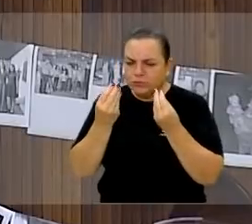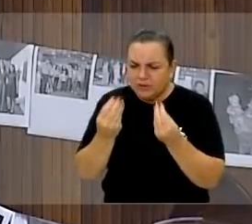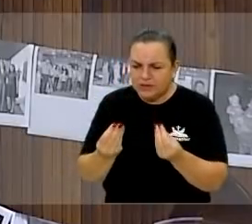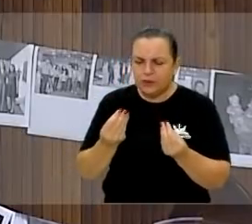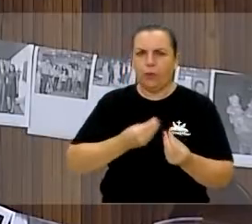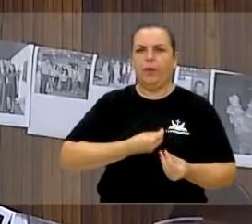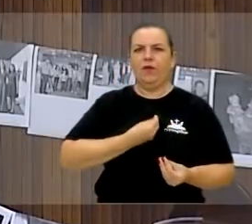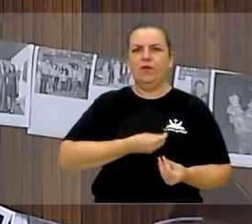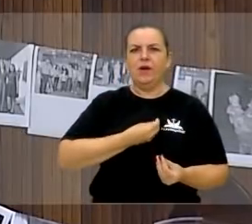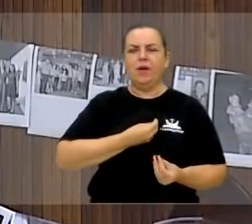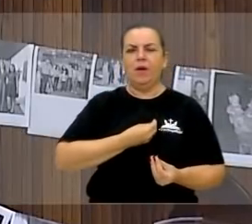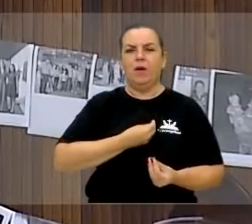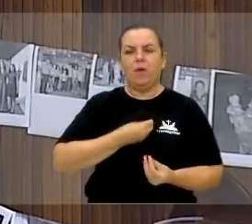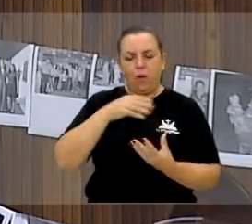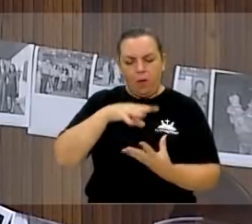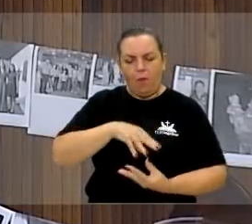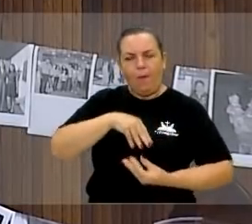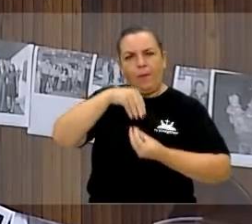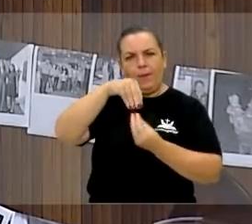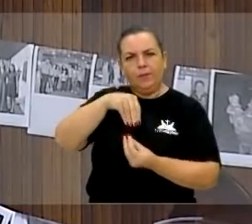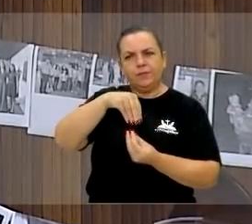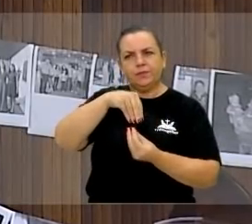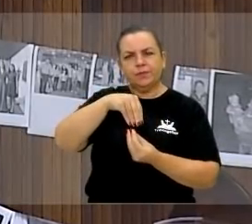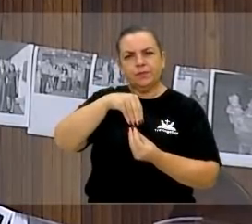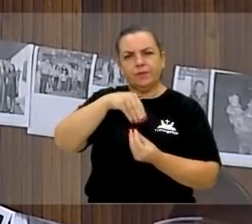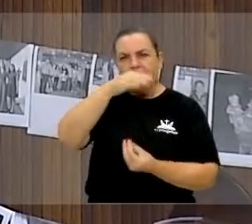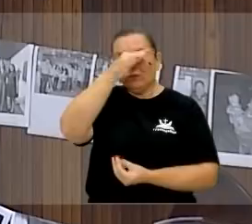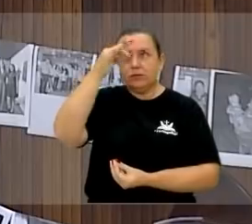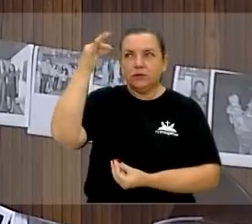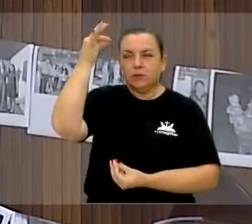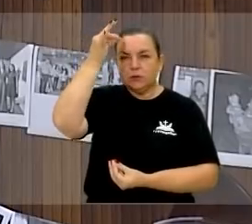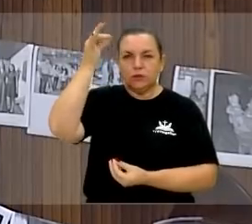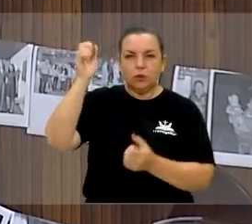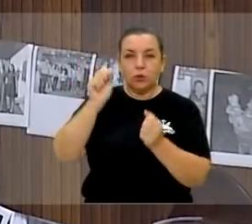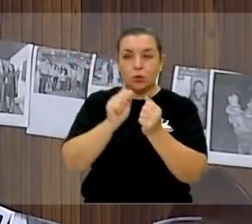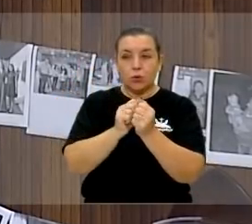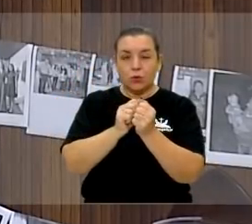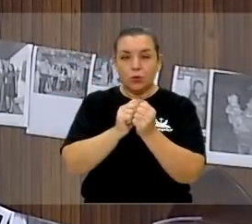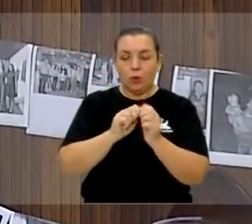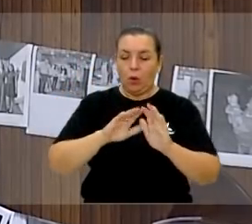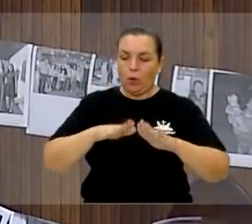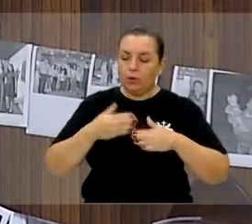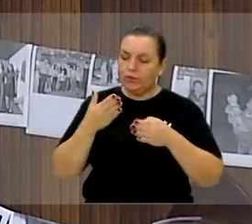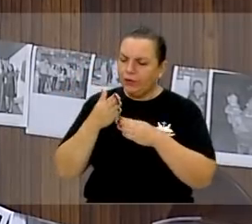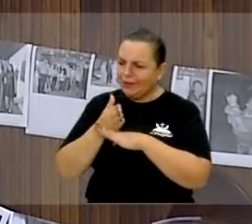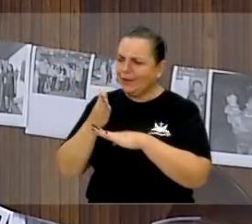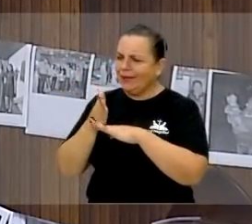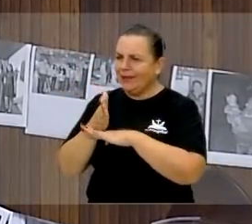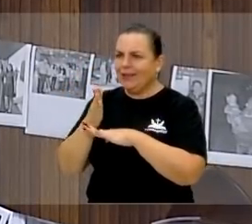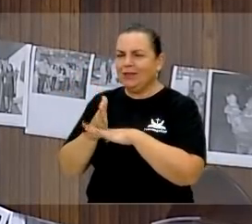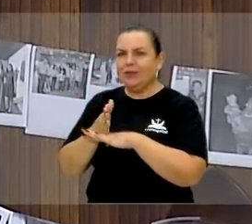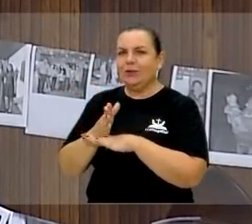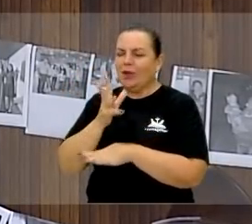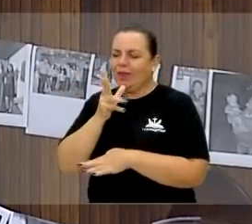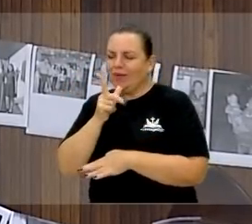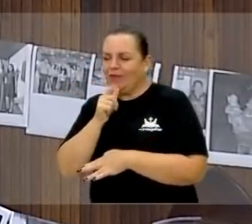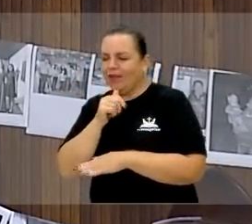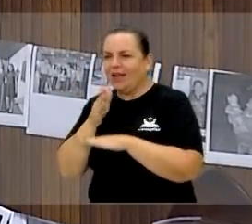espiritual, na medida em que mais e mais eu vou entrando e permitindo